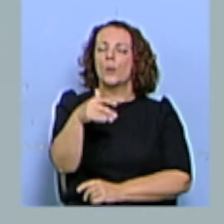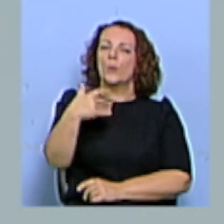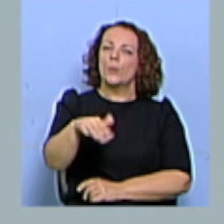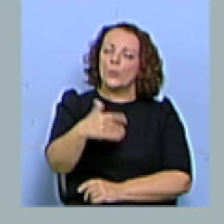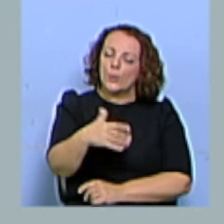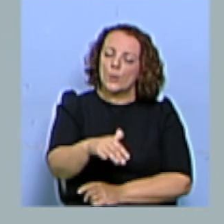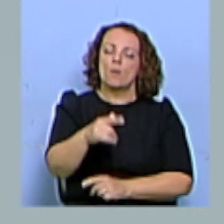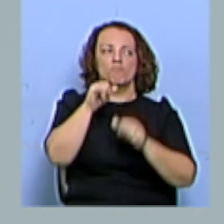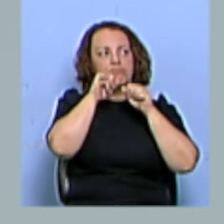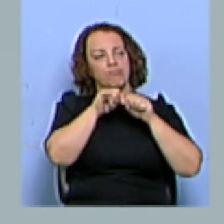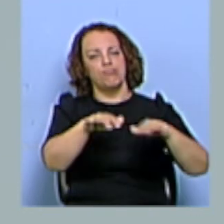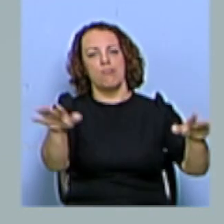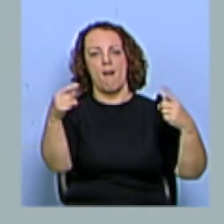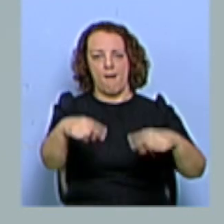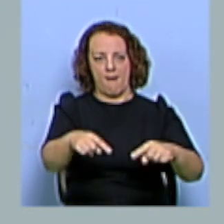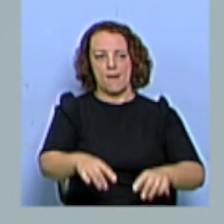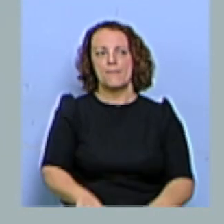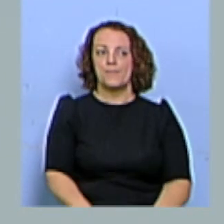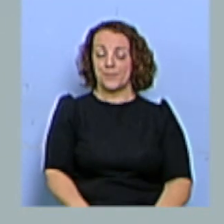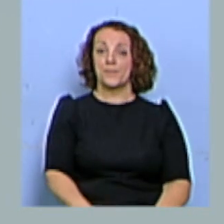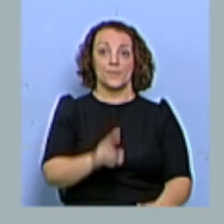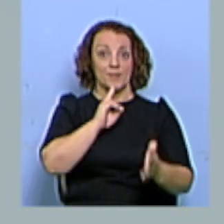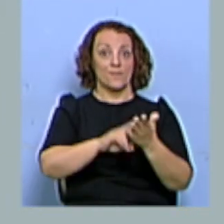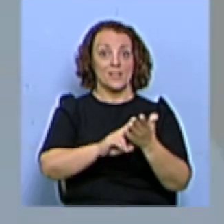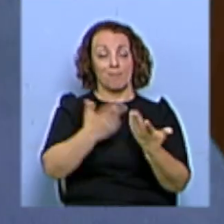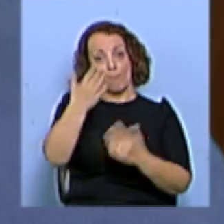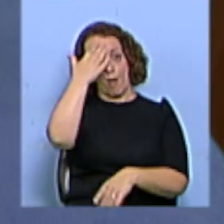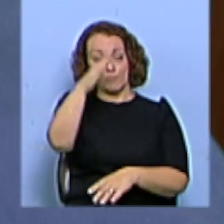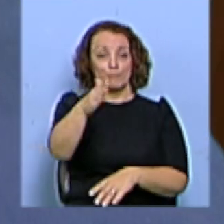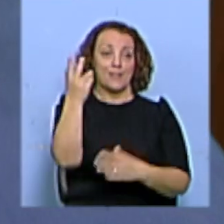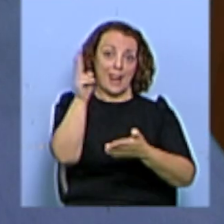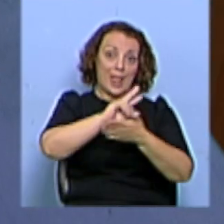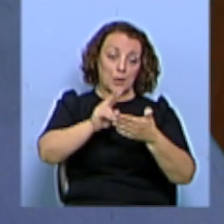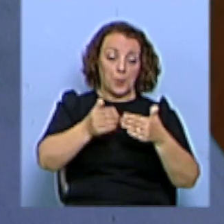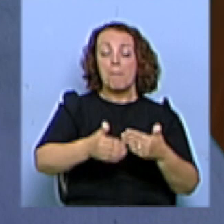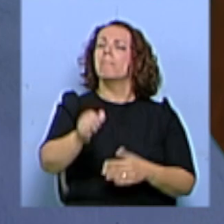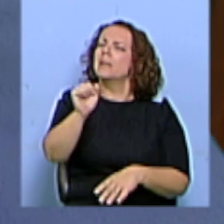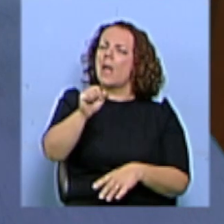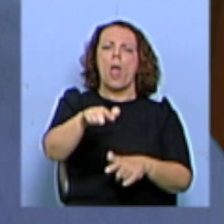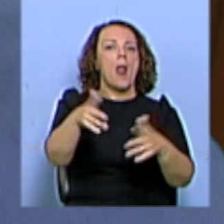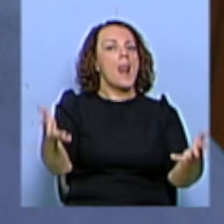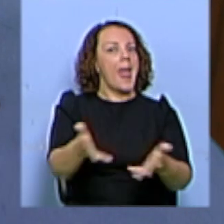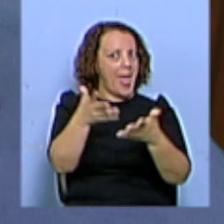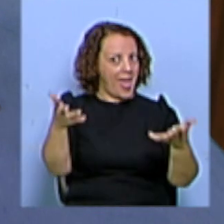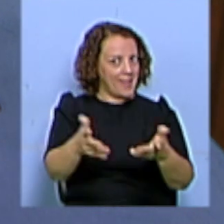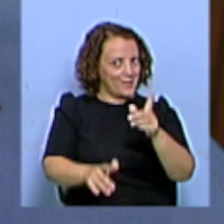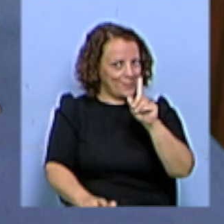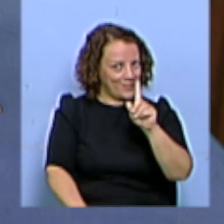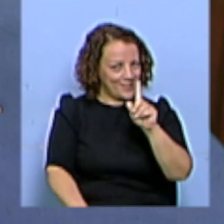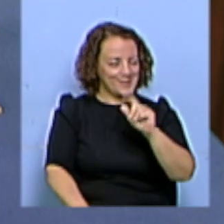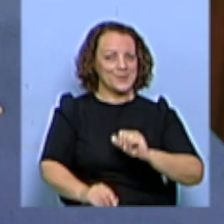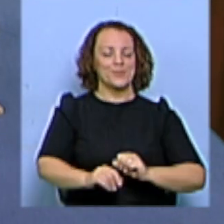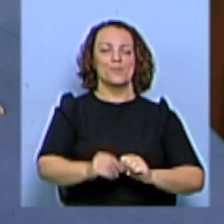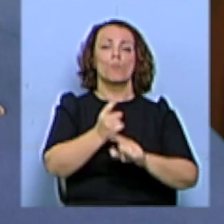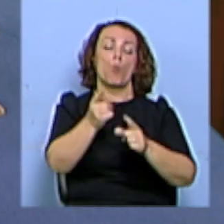muito difundida. Sem dúvida, uma proposta de leitura para estes dias também. Sim, é uma proposta leve, porque a fotografia, porque